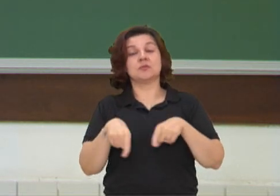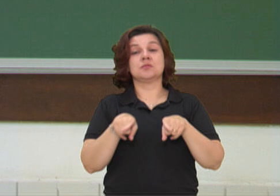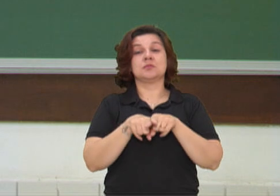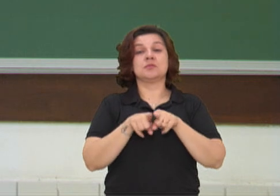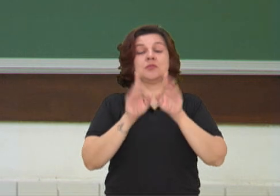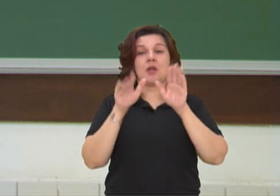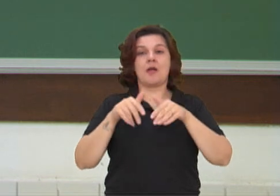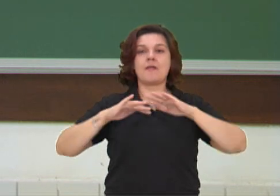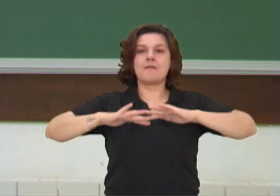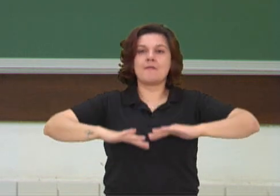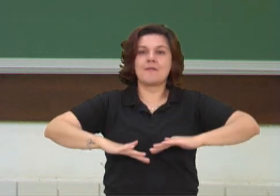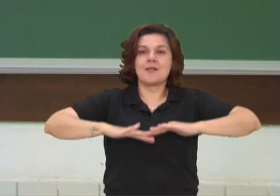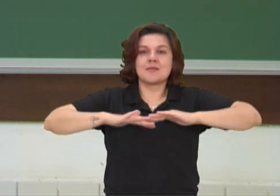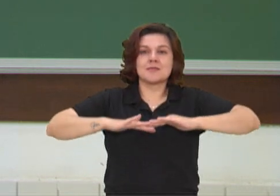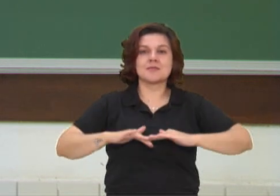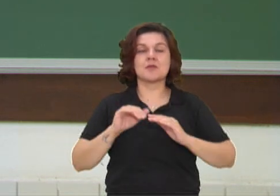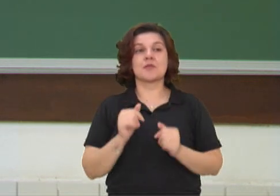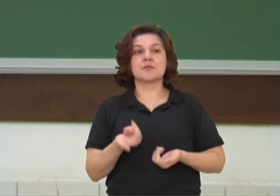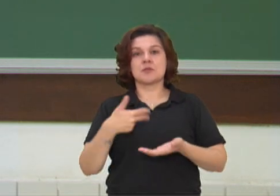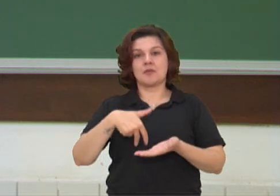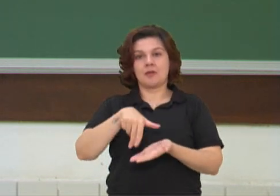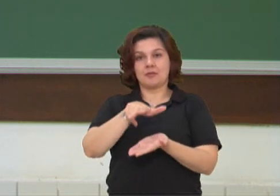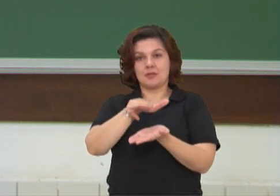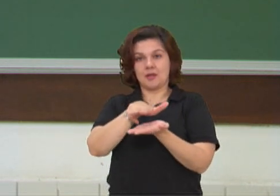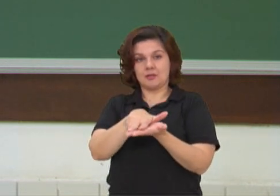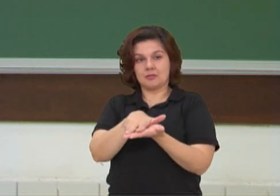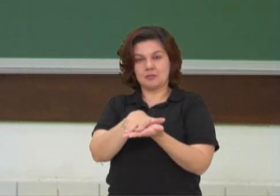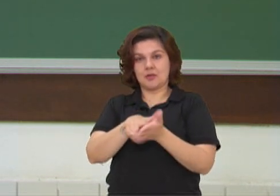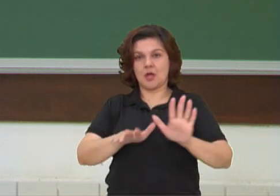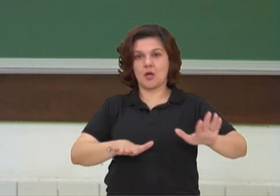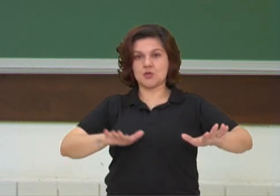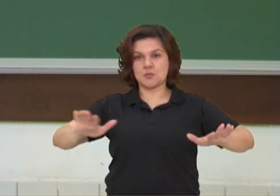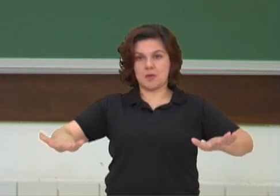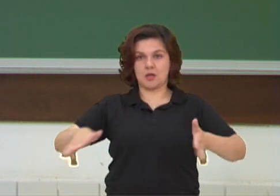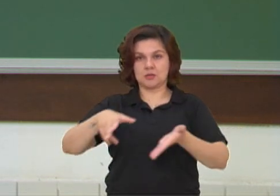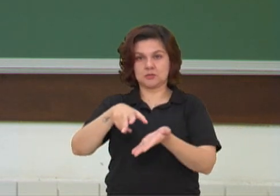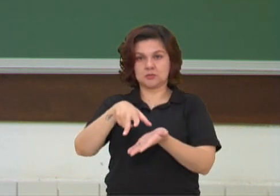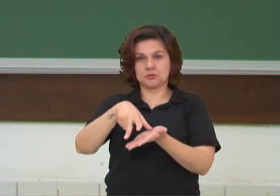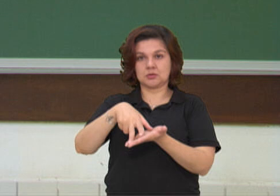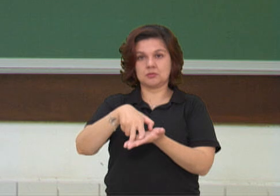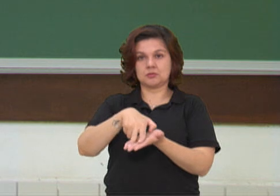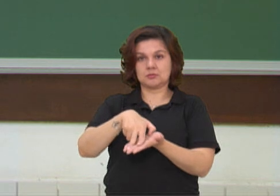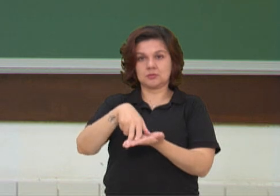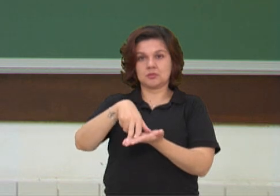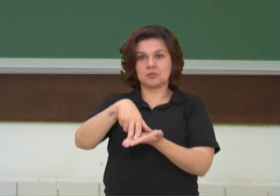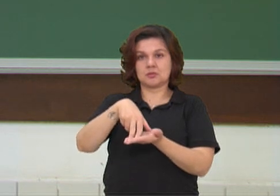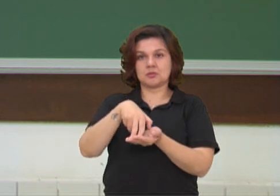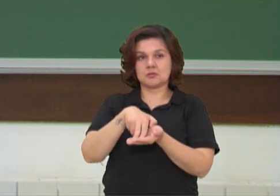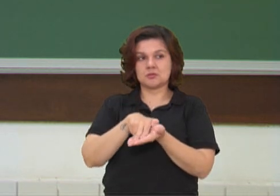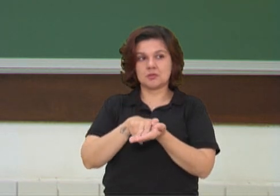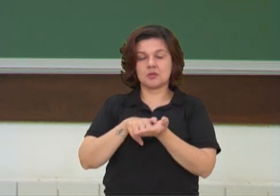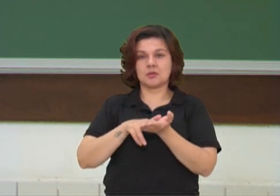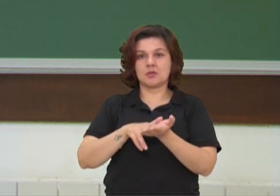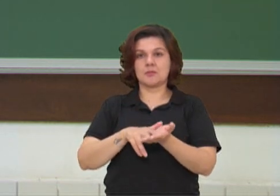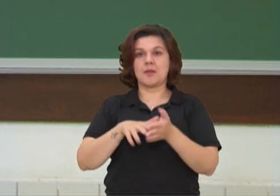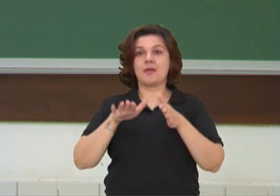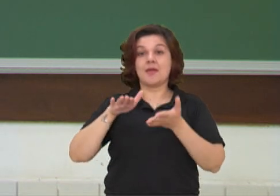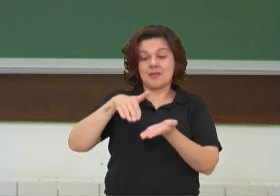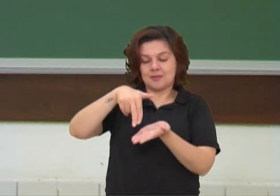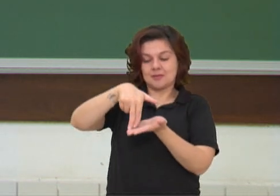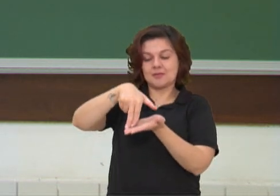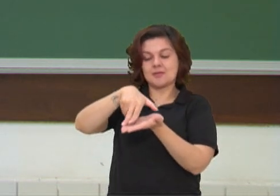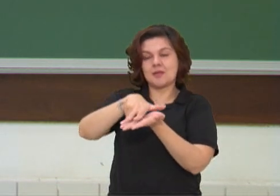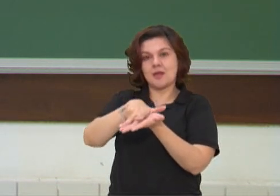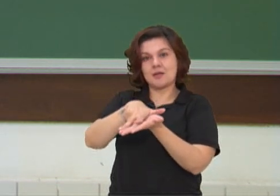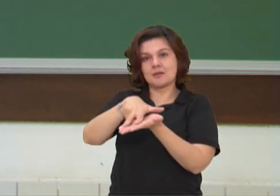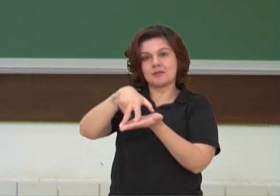vocês que era flexão, basicamente você vai deitar no chão, vai abrir os seus braços e vai tentar descer e subir ali